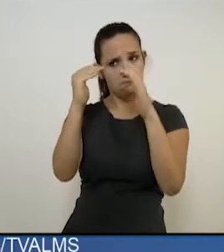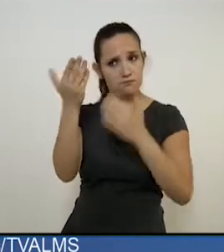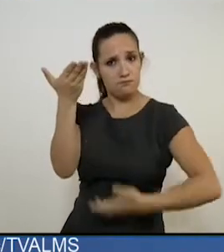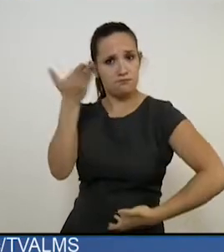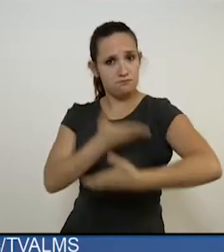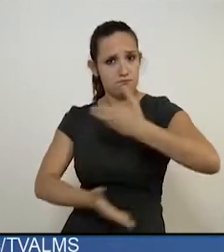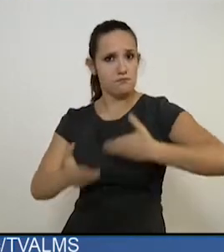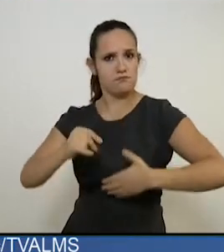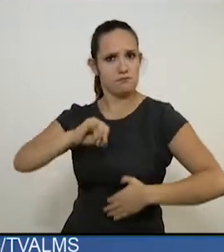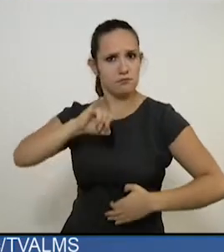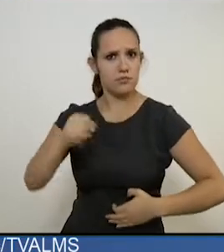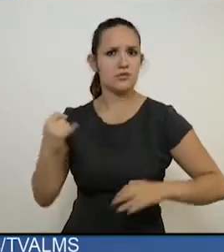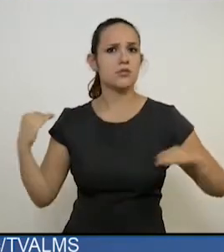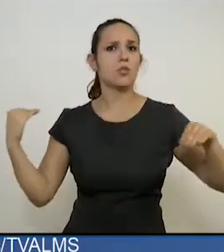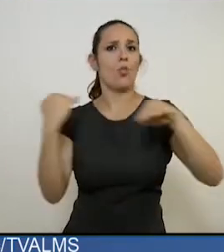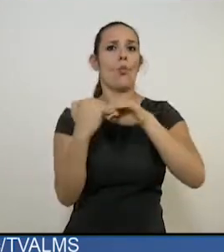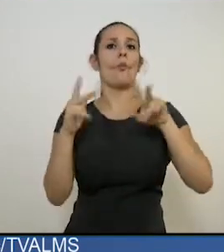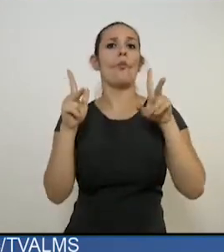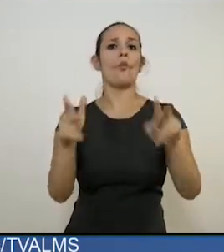com oportunidades a todos.